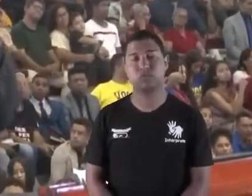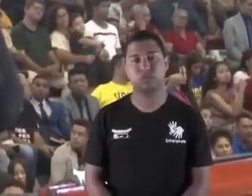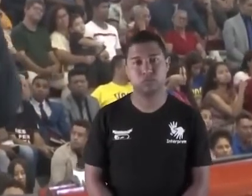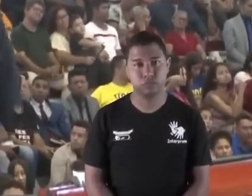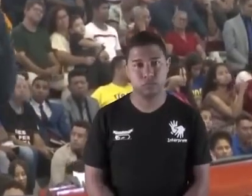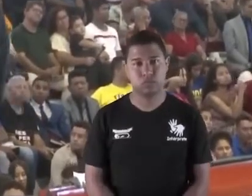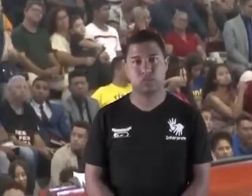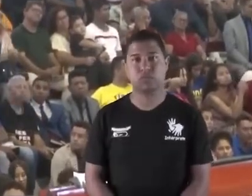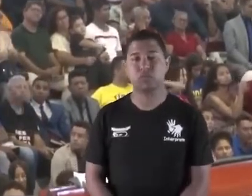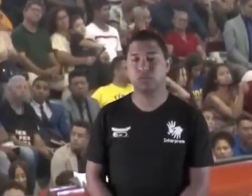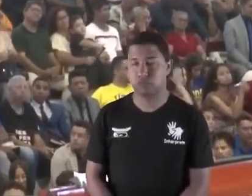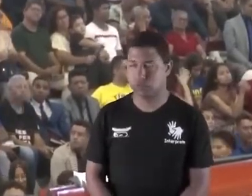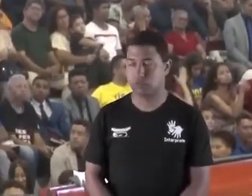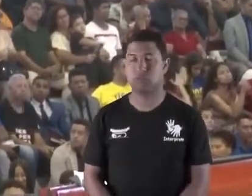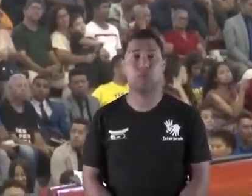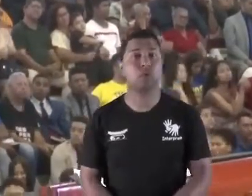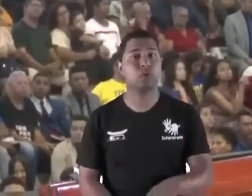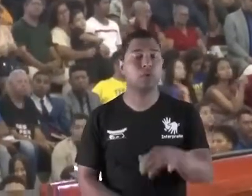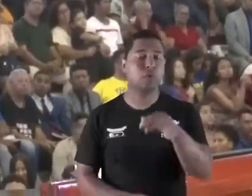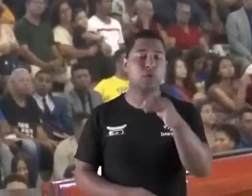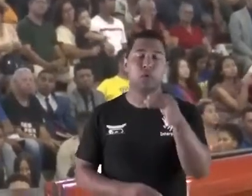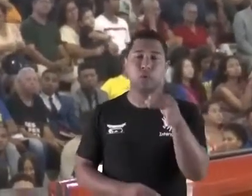a glória de Deus,